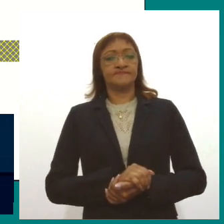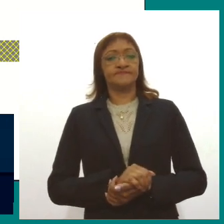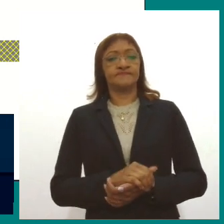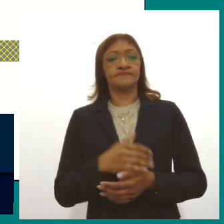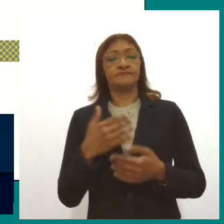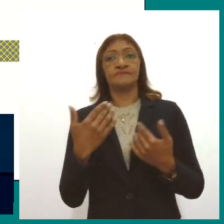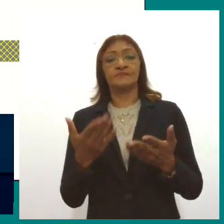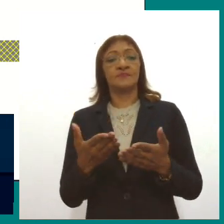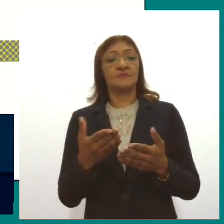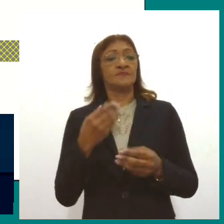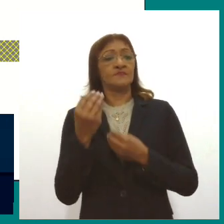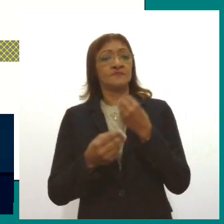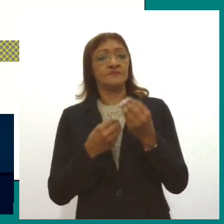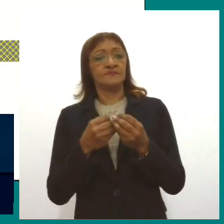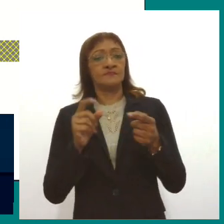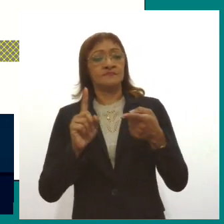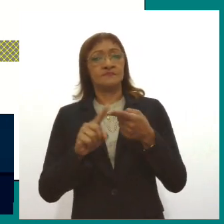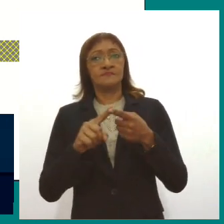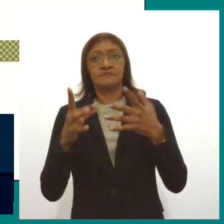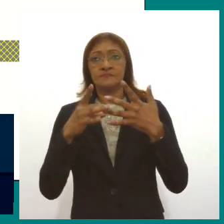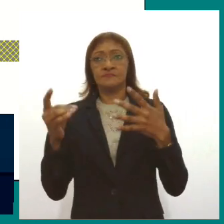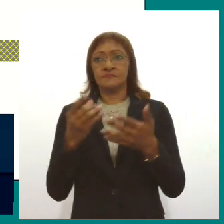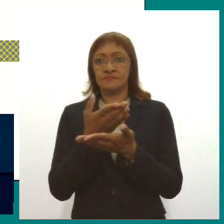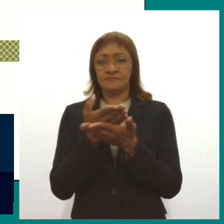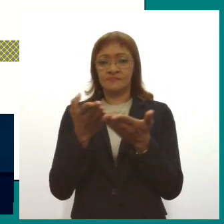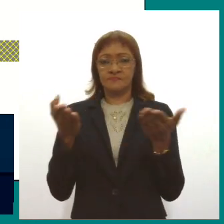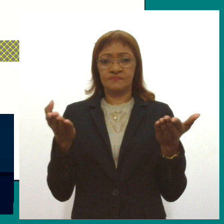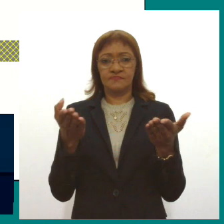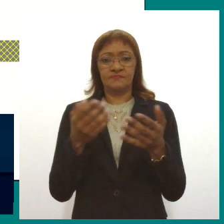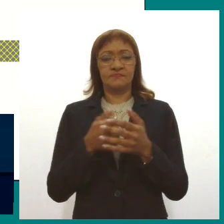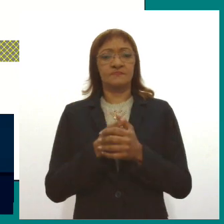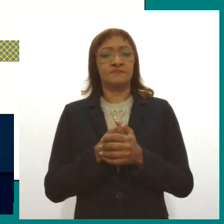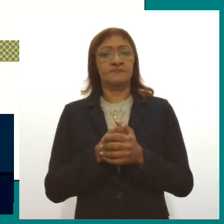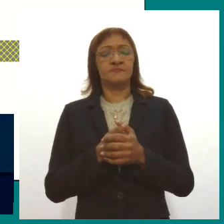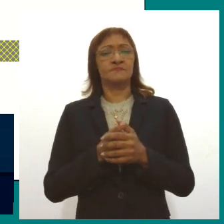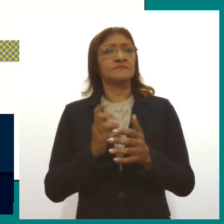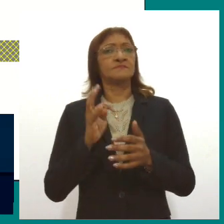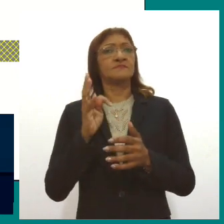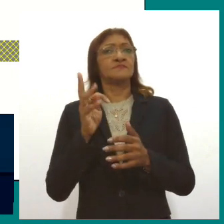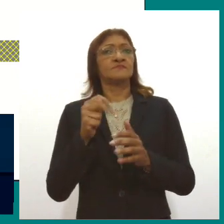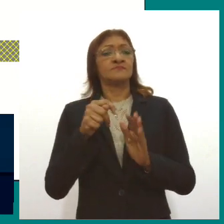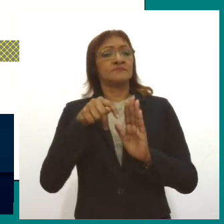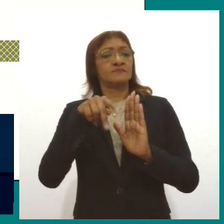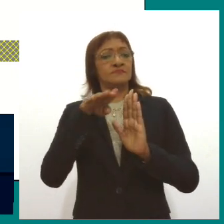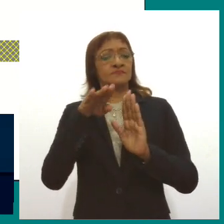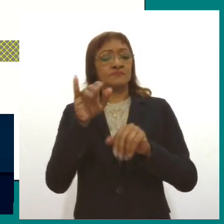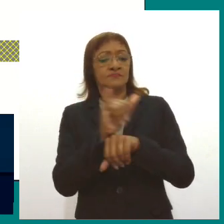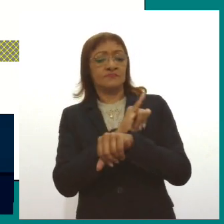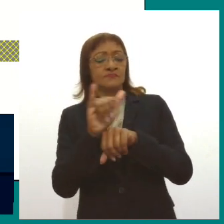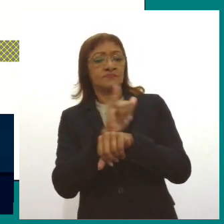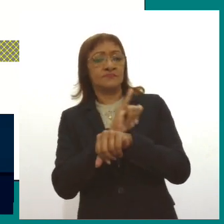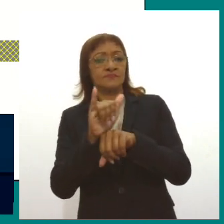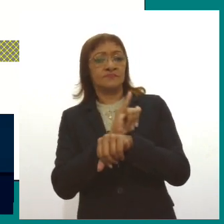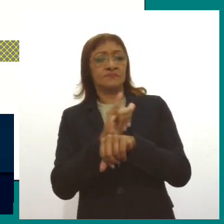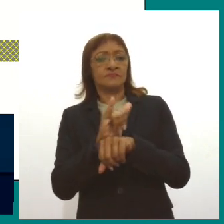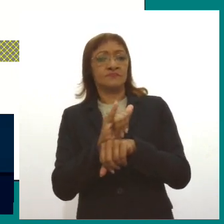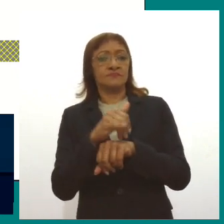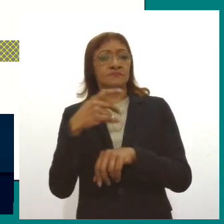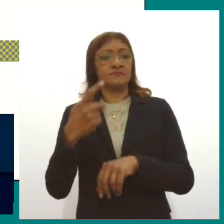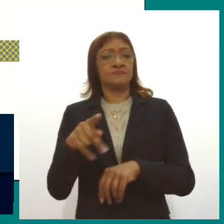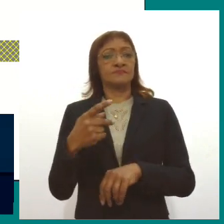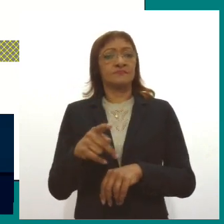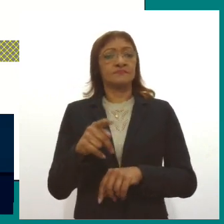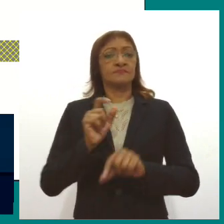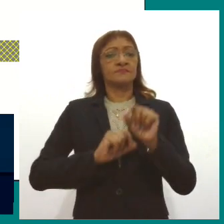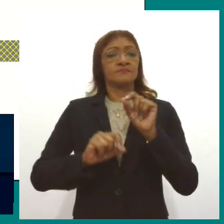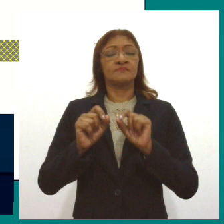relação a recursos hídricos, eu quero destacar aqui para os senhores o que está no planejamento estratégico do governo do Estado, porque